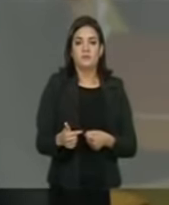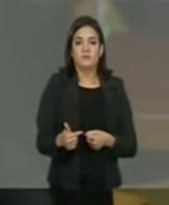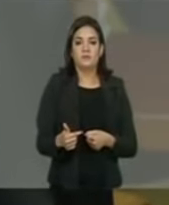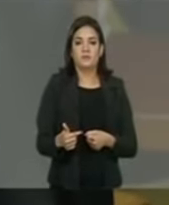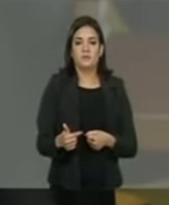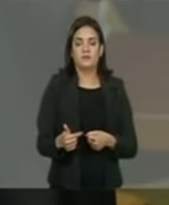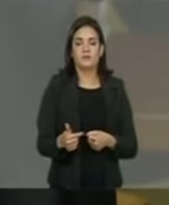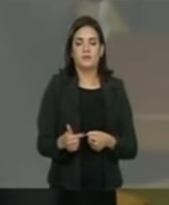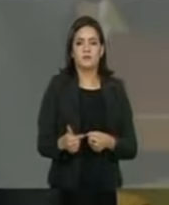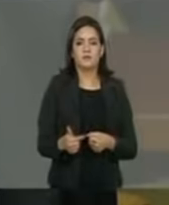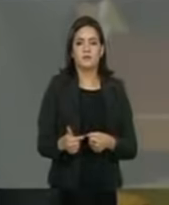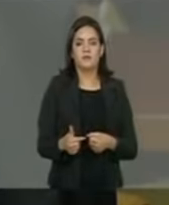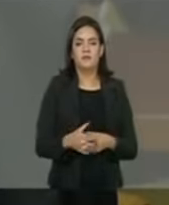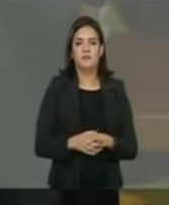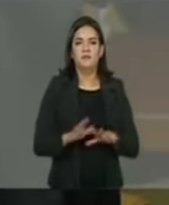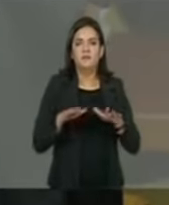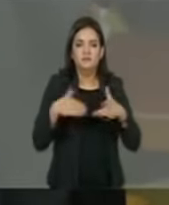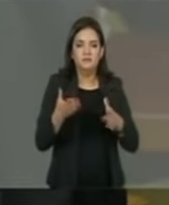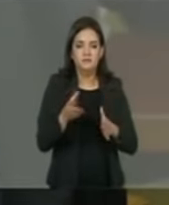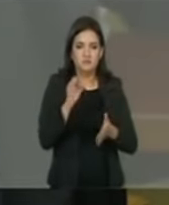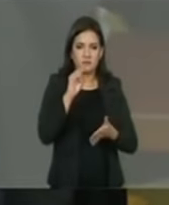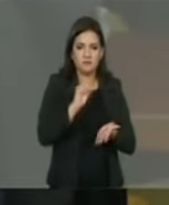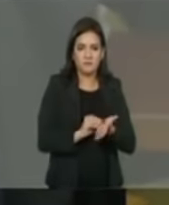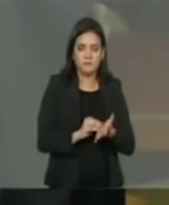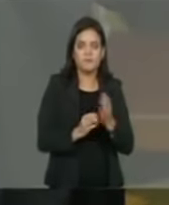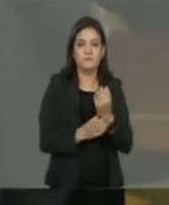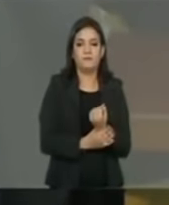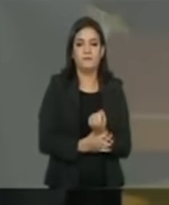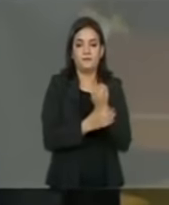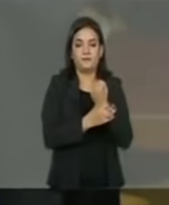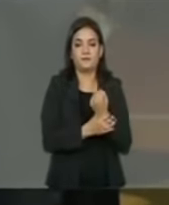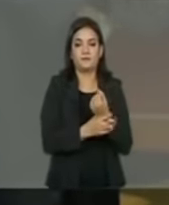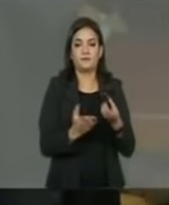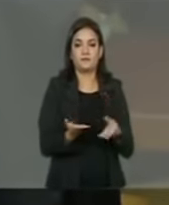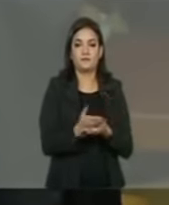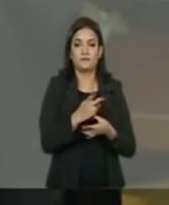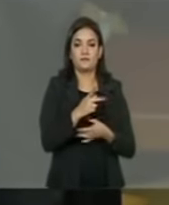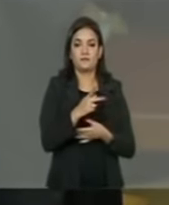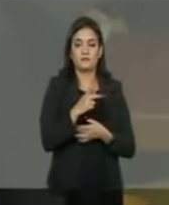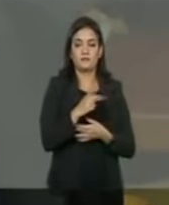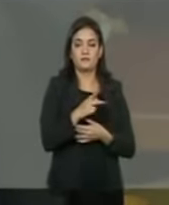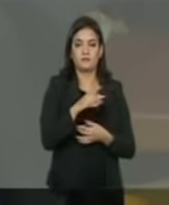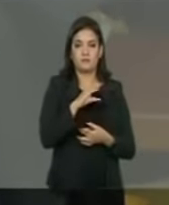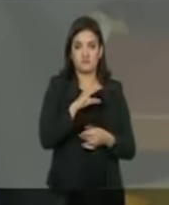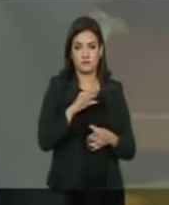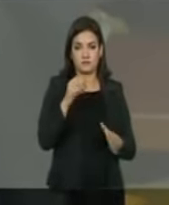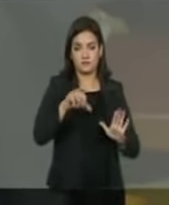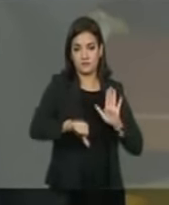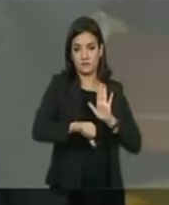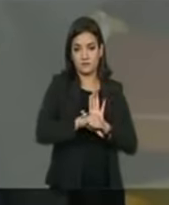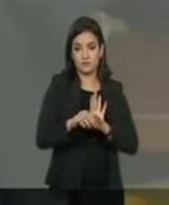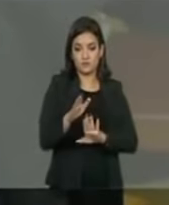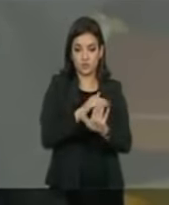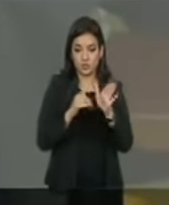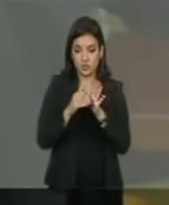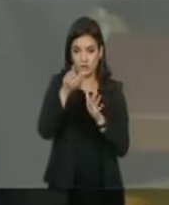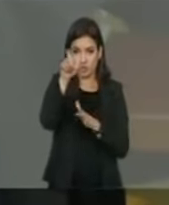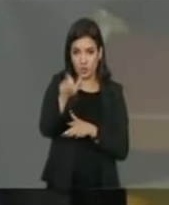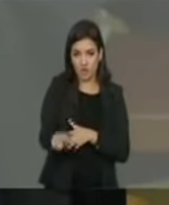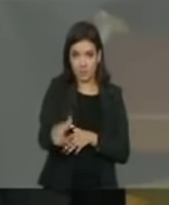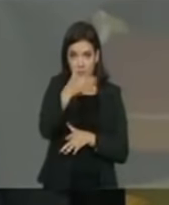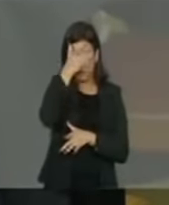constitucionalizar as garantias do processo criminal todo o arguido se presume inocente até ao